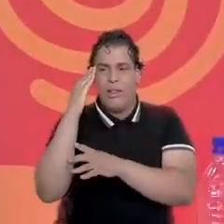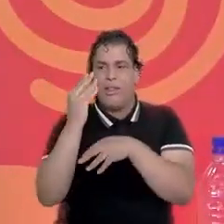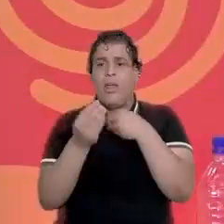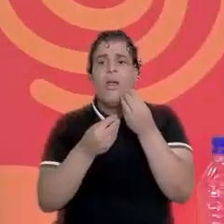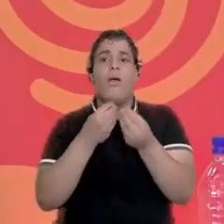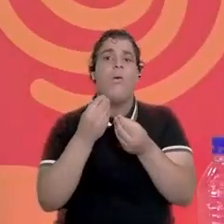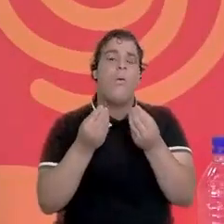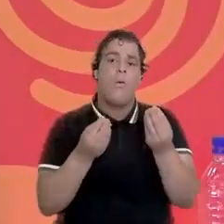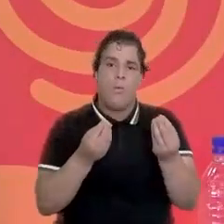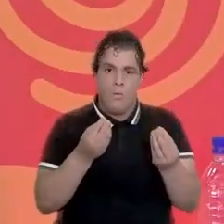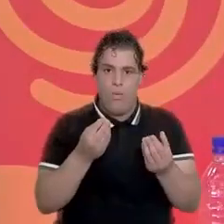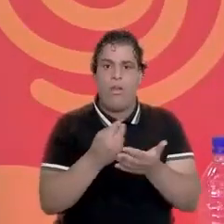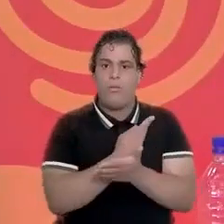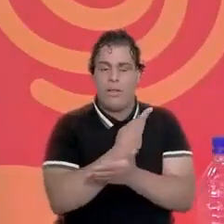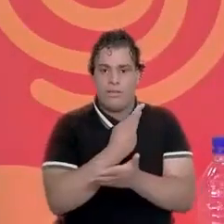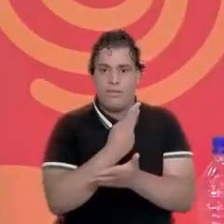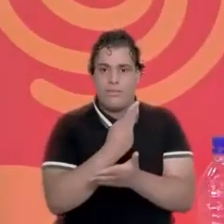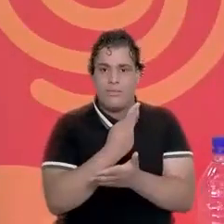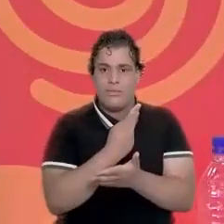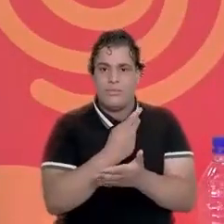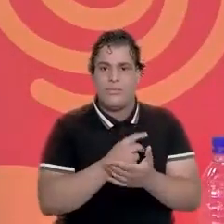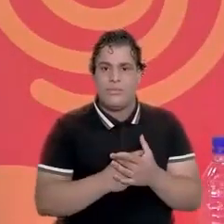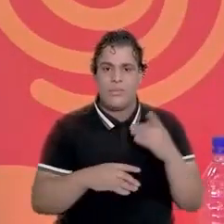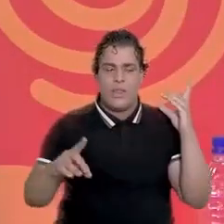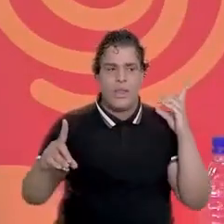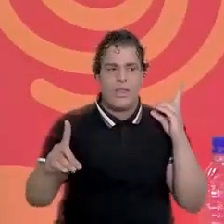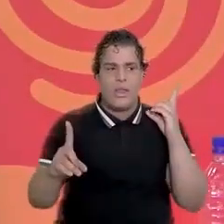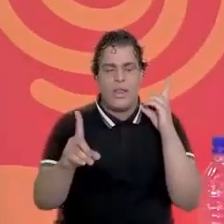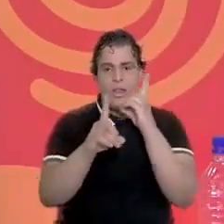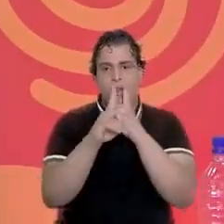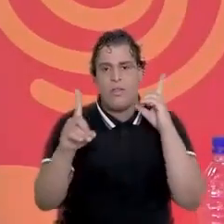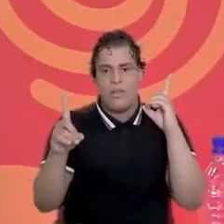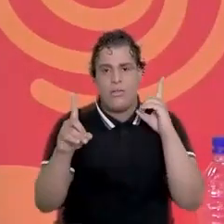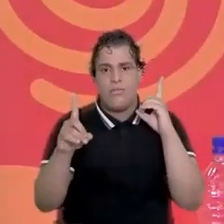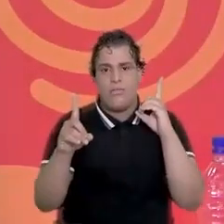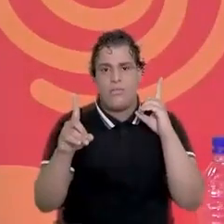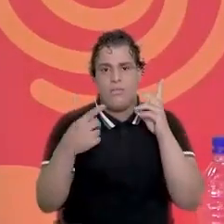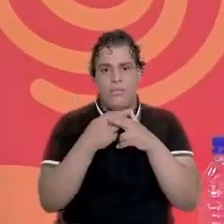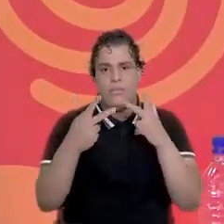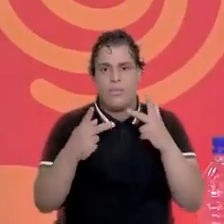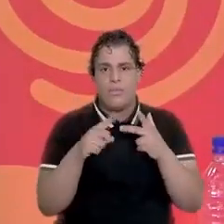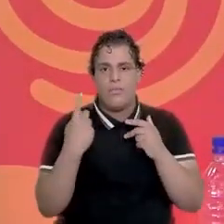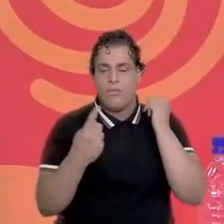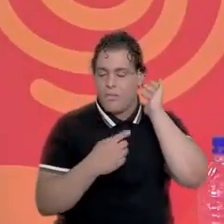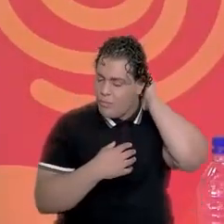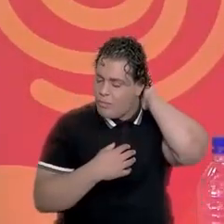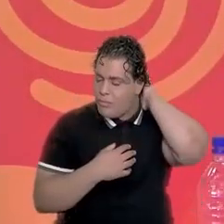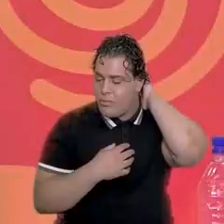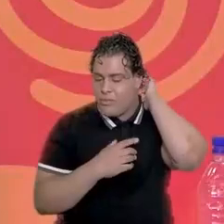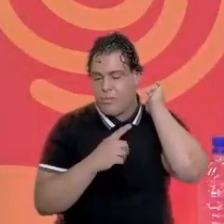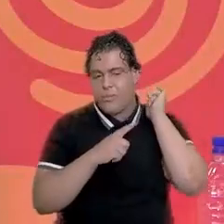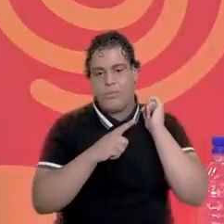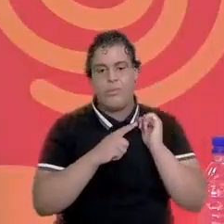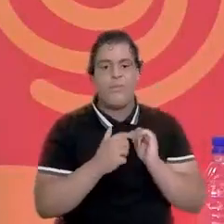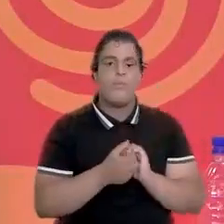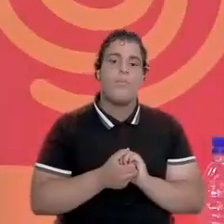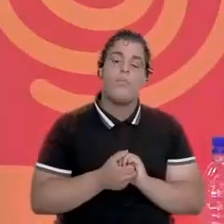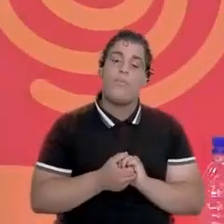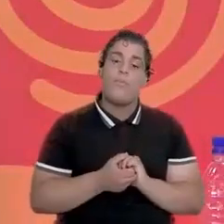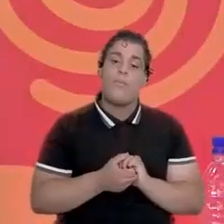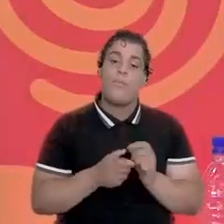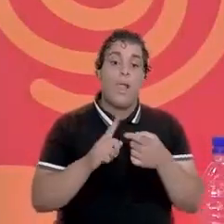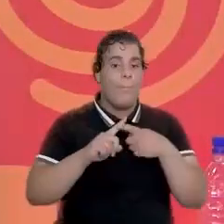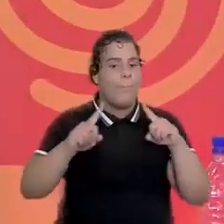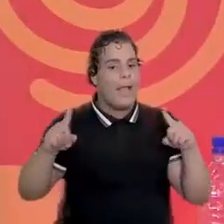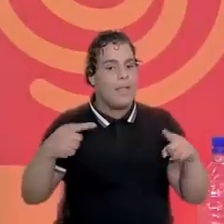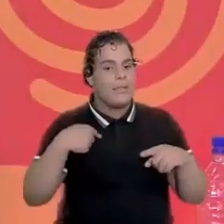naquele período, porque ela parece que vem de encontro a algumas coisas que ficaram dentro da gente desse período conturbado. Mas eu espero, assim, que